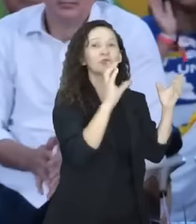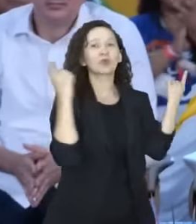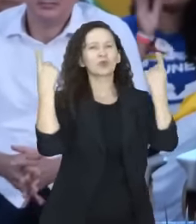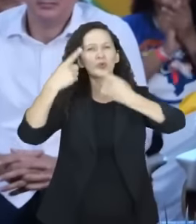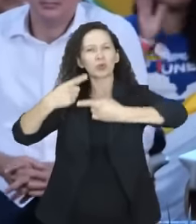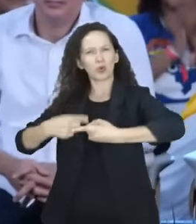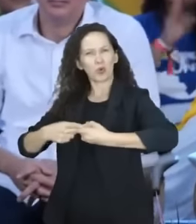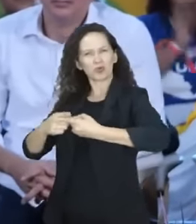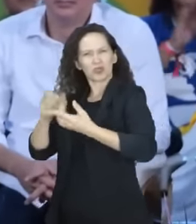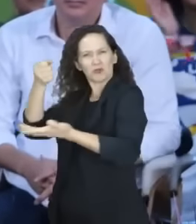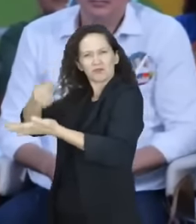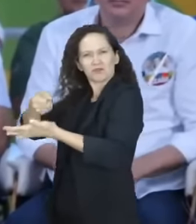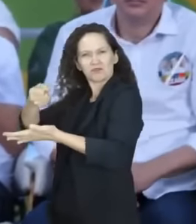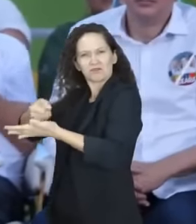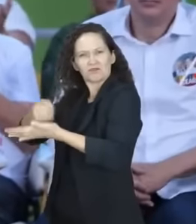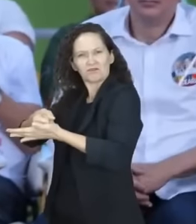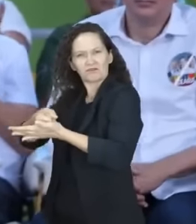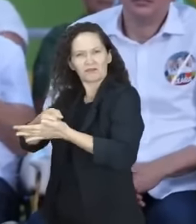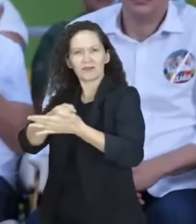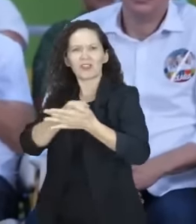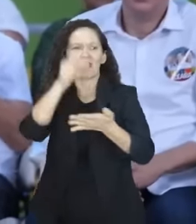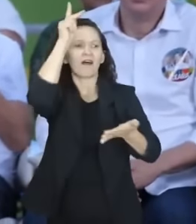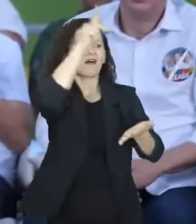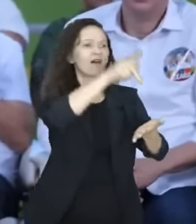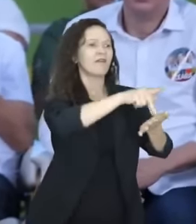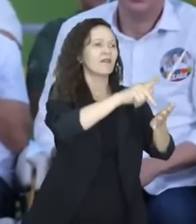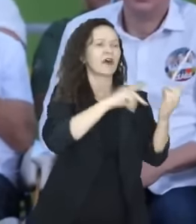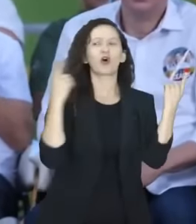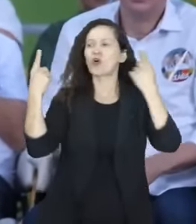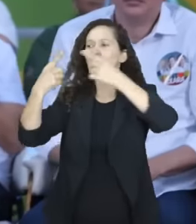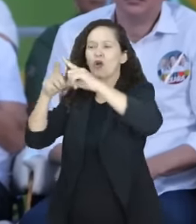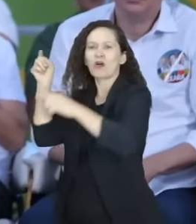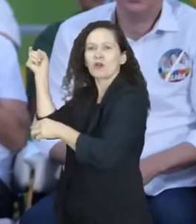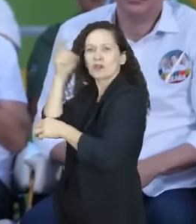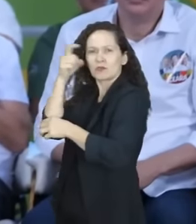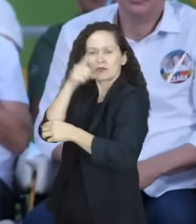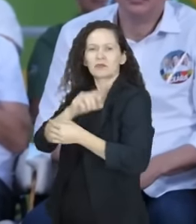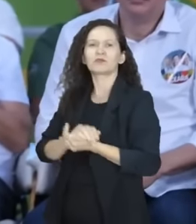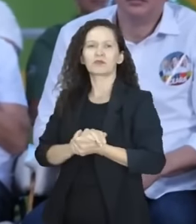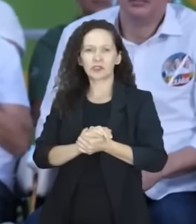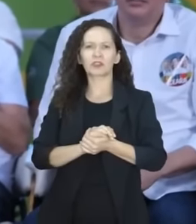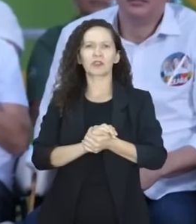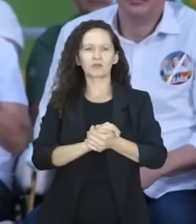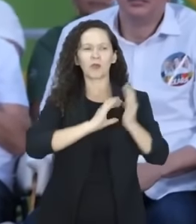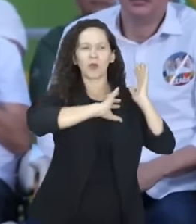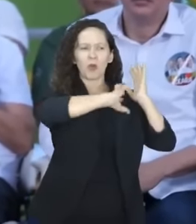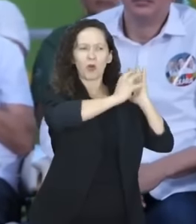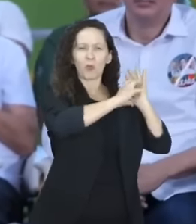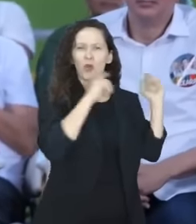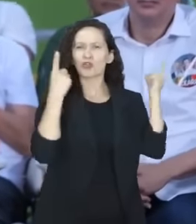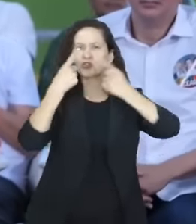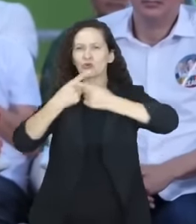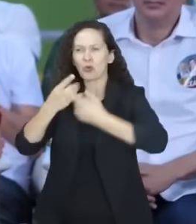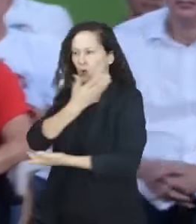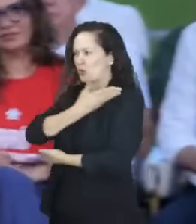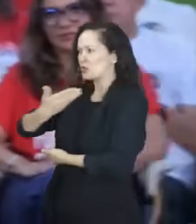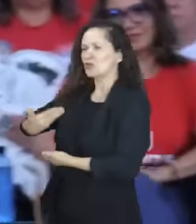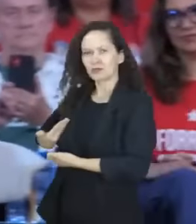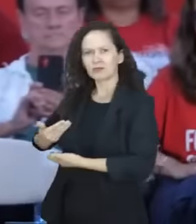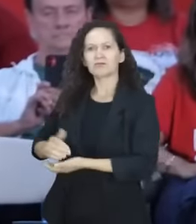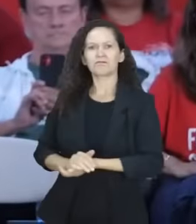a verdade contra a mentira. É um partido contra o governo. É o amor contra